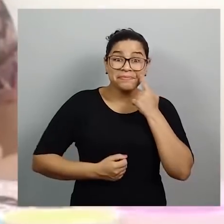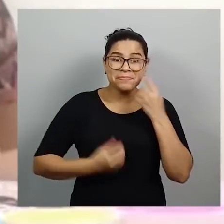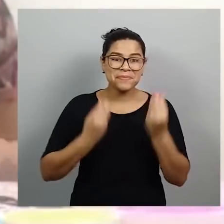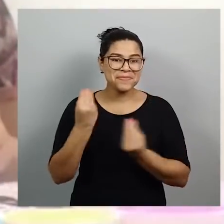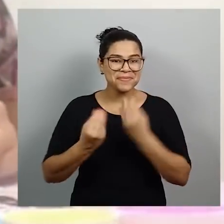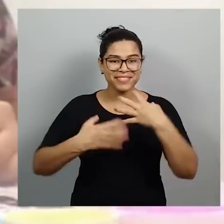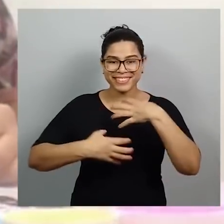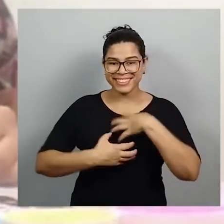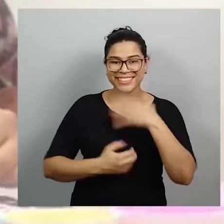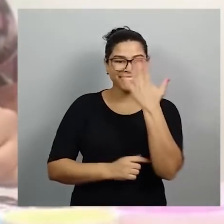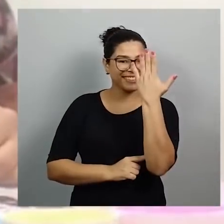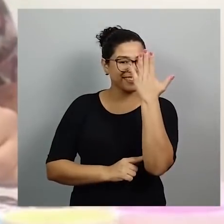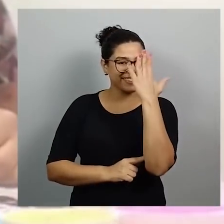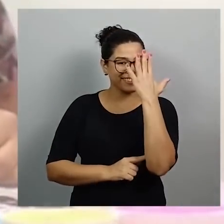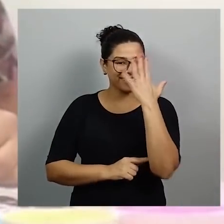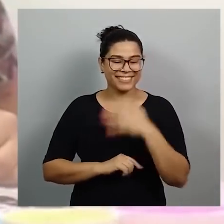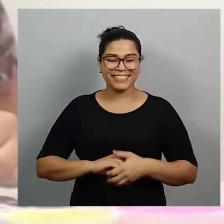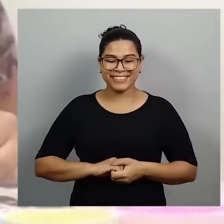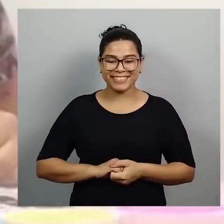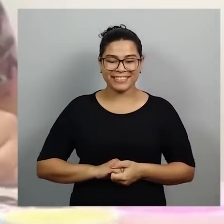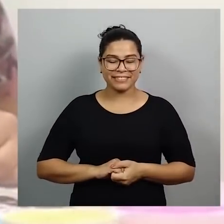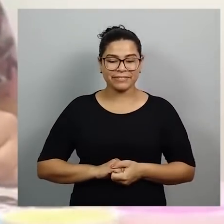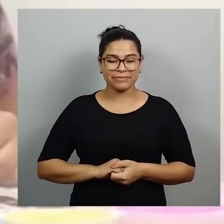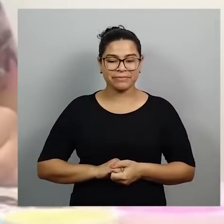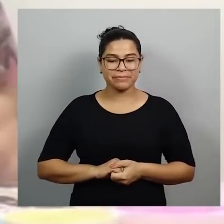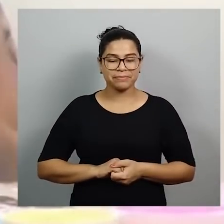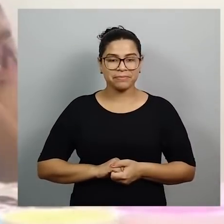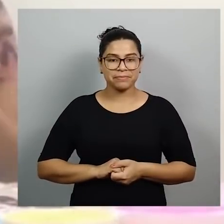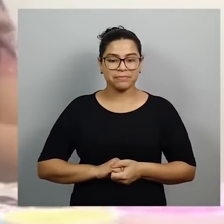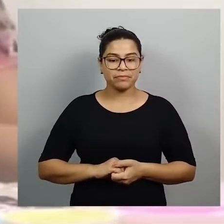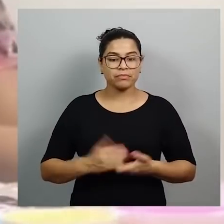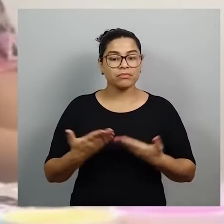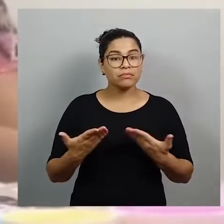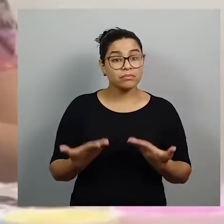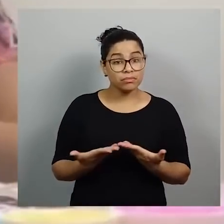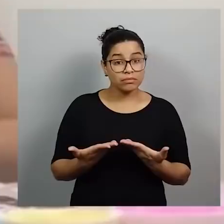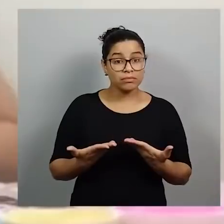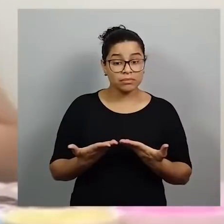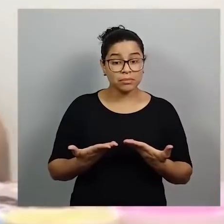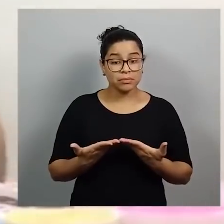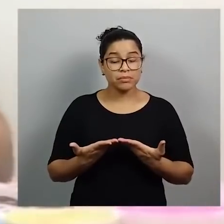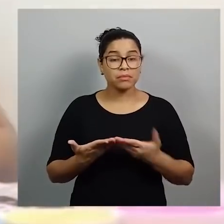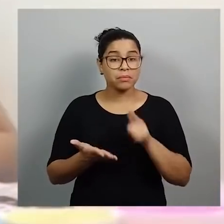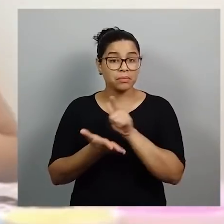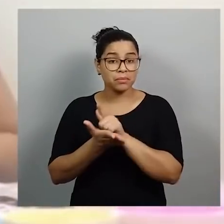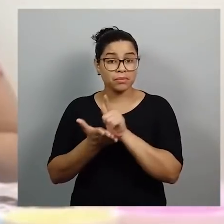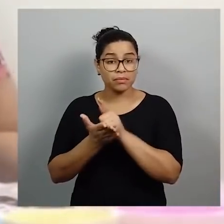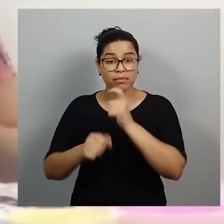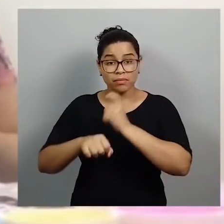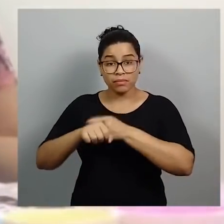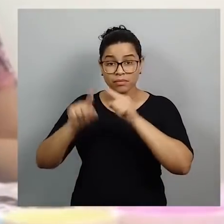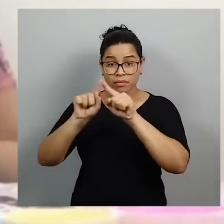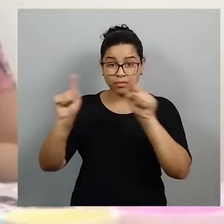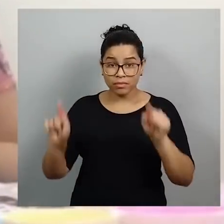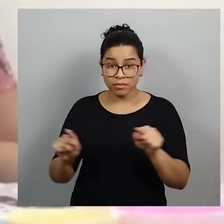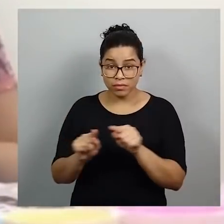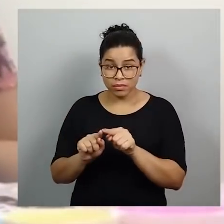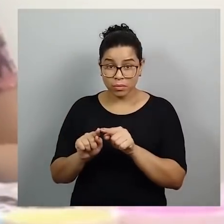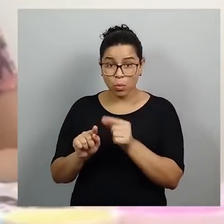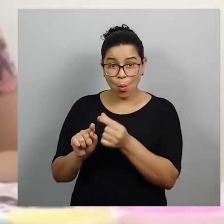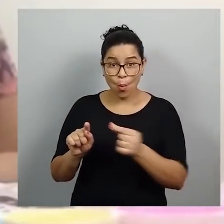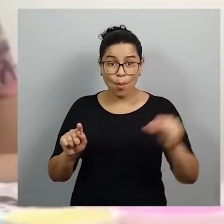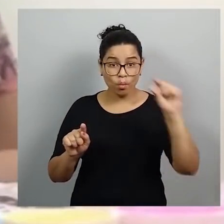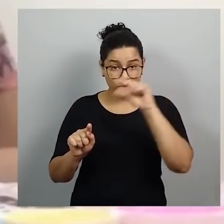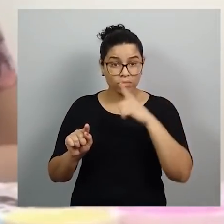Veja como está ficando a nossa máscara. Com as partes que sobraram do nosso recorte